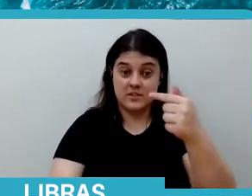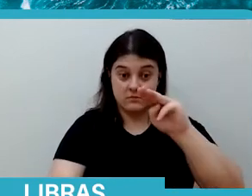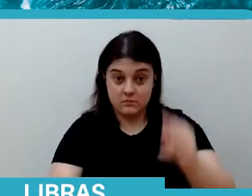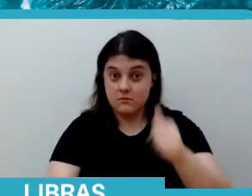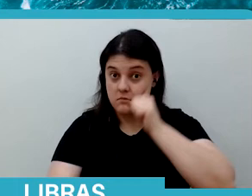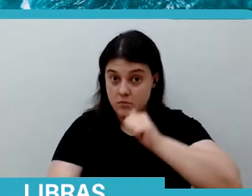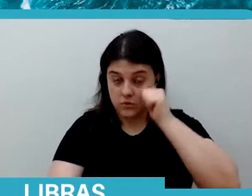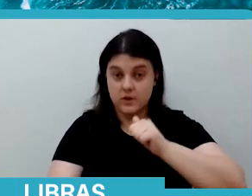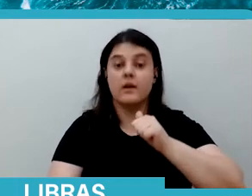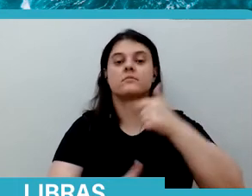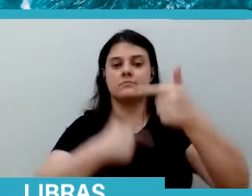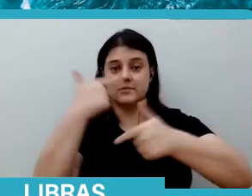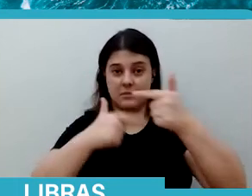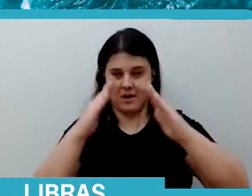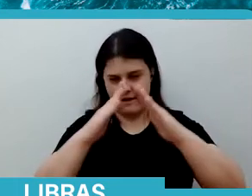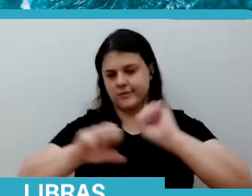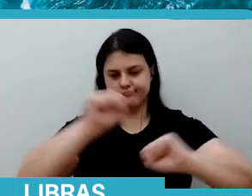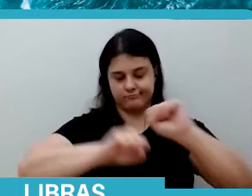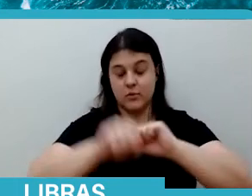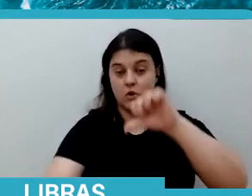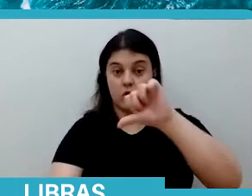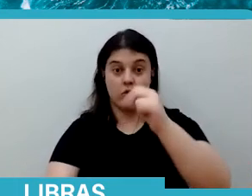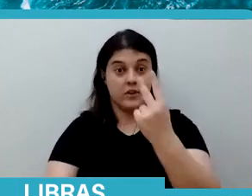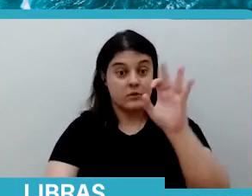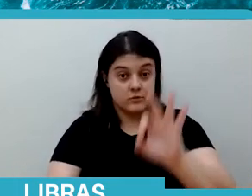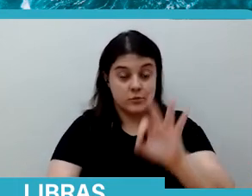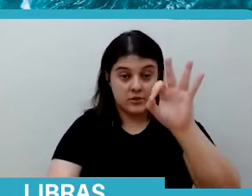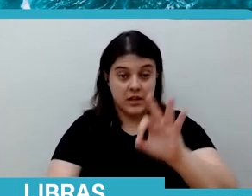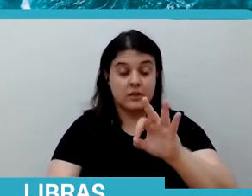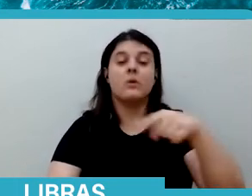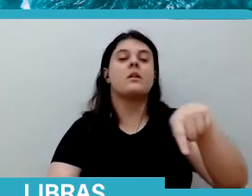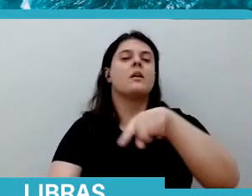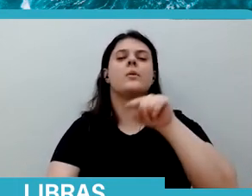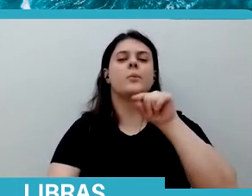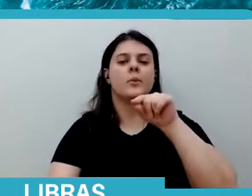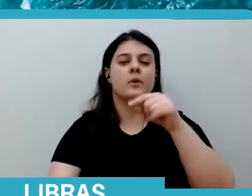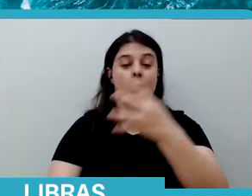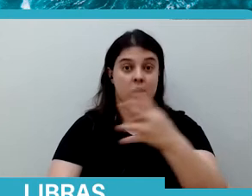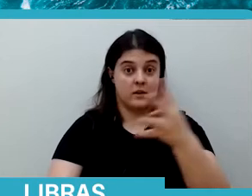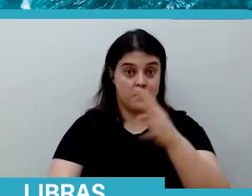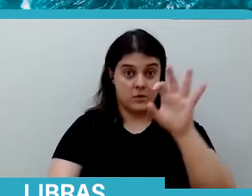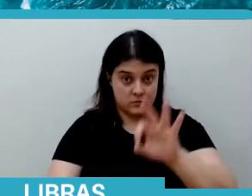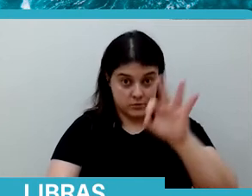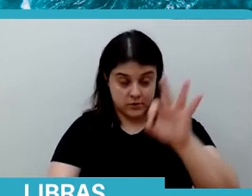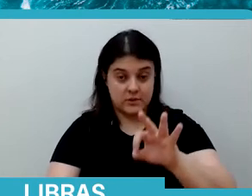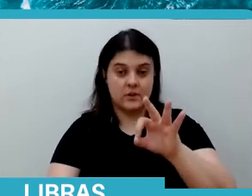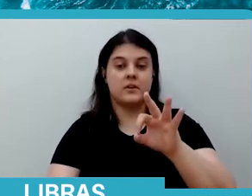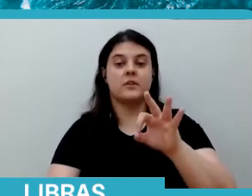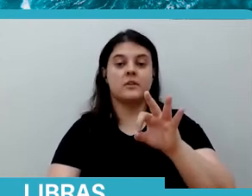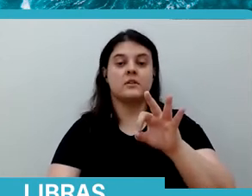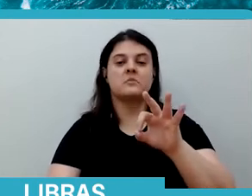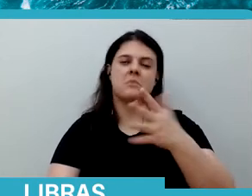milhões de mulheres que fazem o serviço doméstico noventa e dois por cento do total 44 por cento se